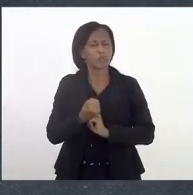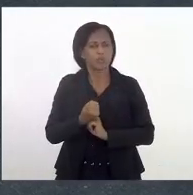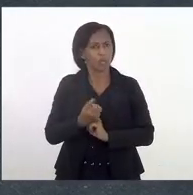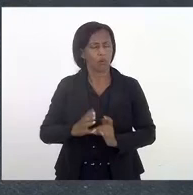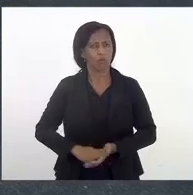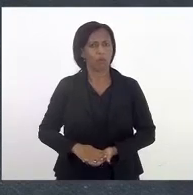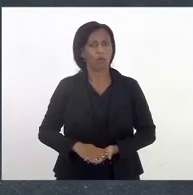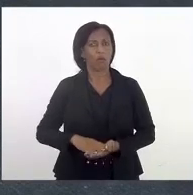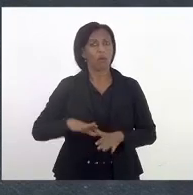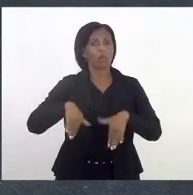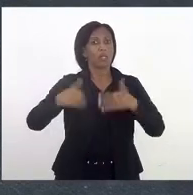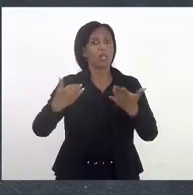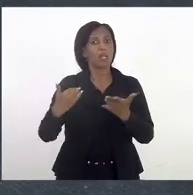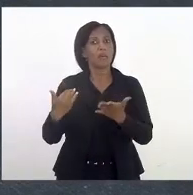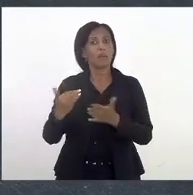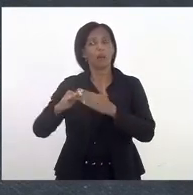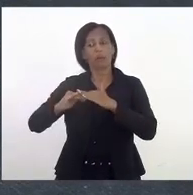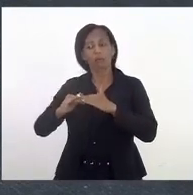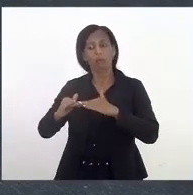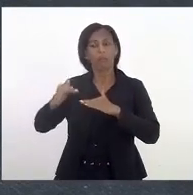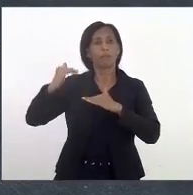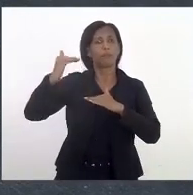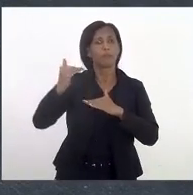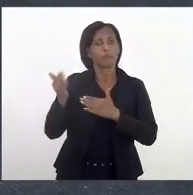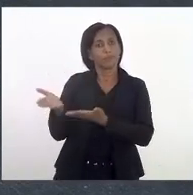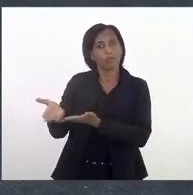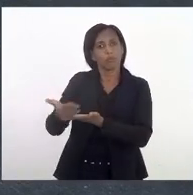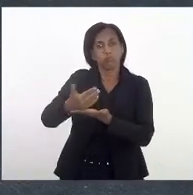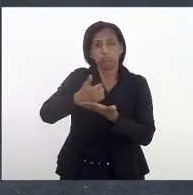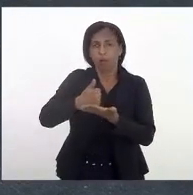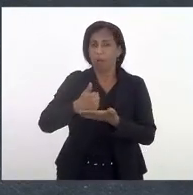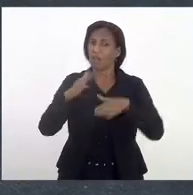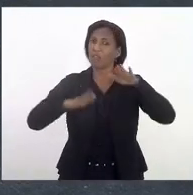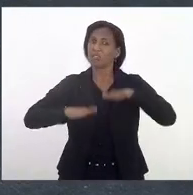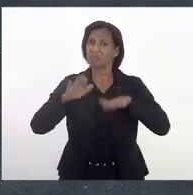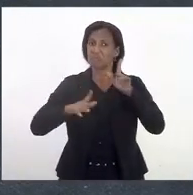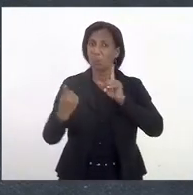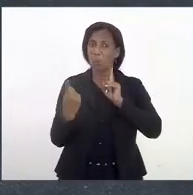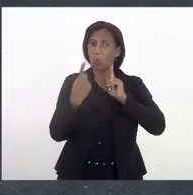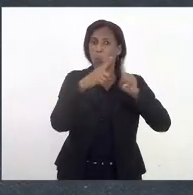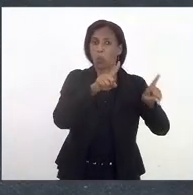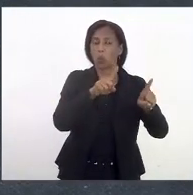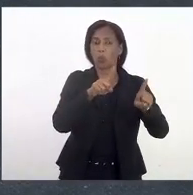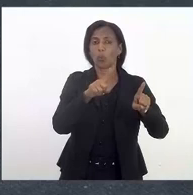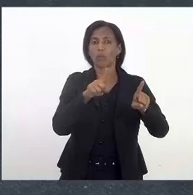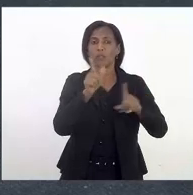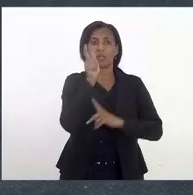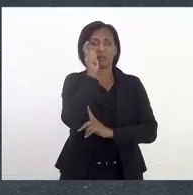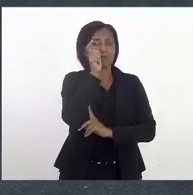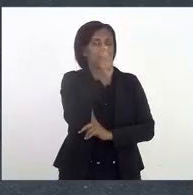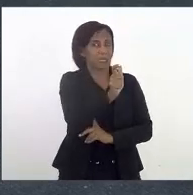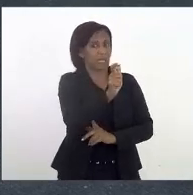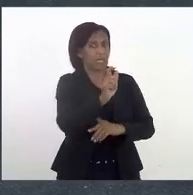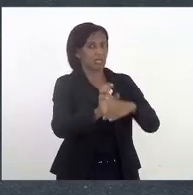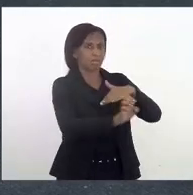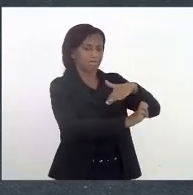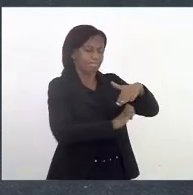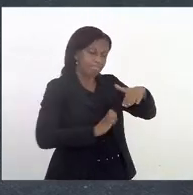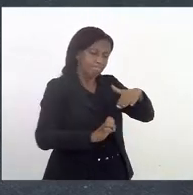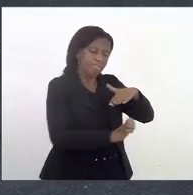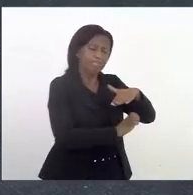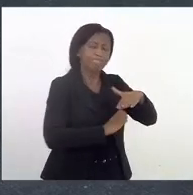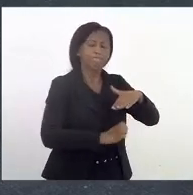arrecadação Muitas vezes contrariando os interesses dos setores empresariais